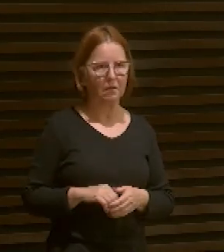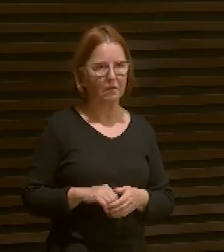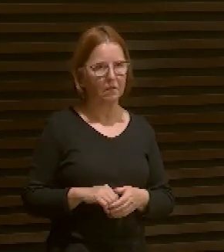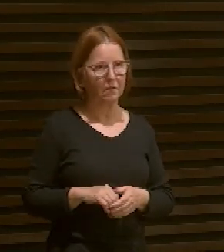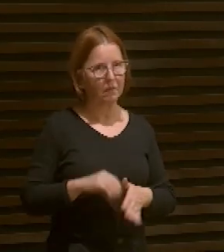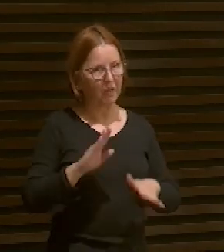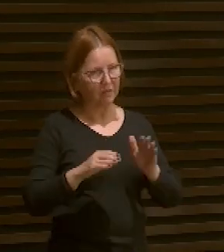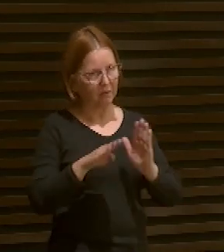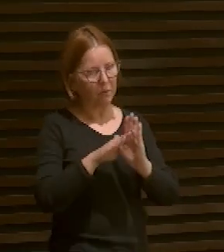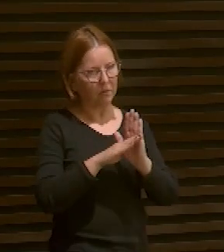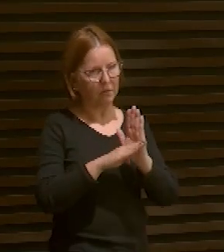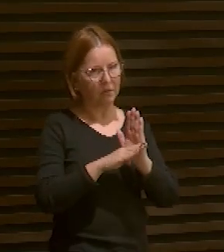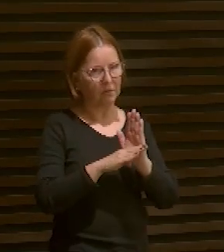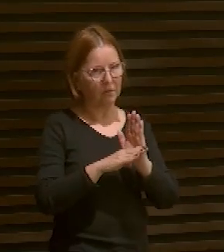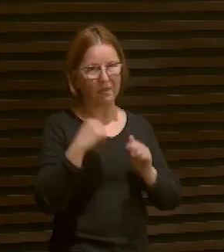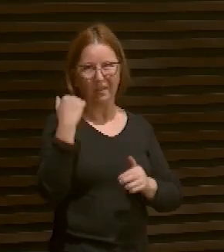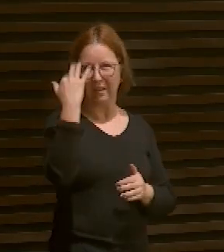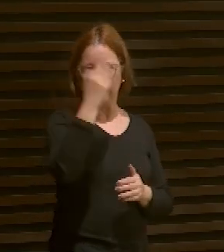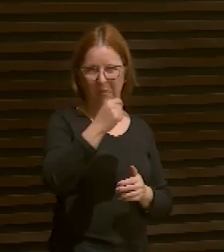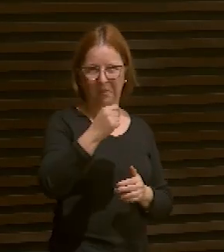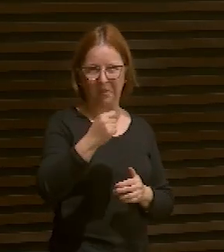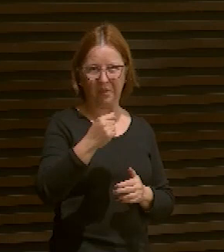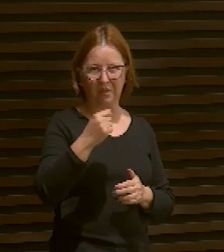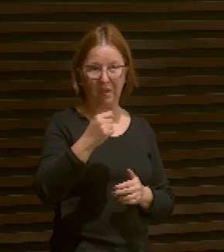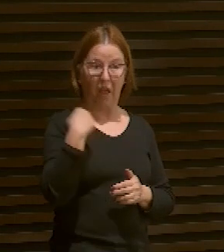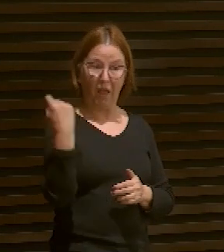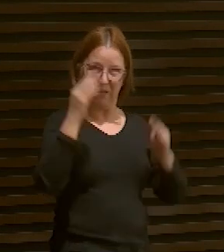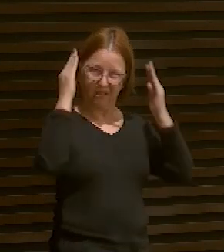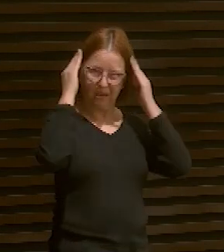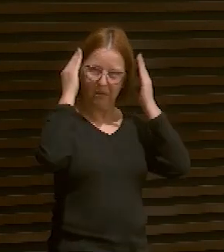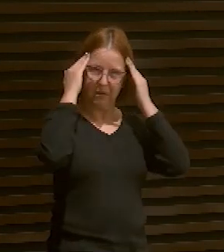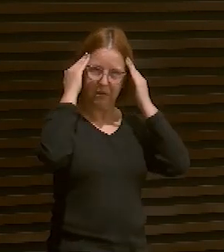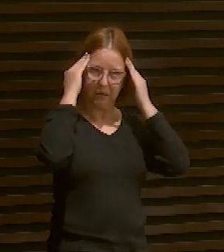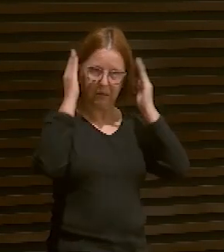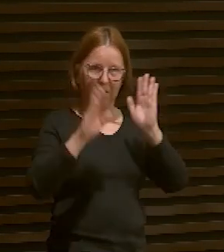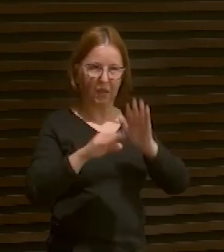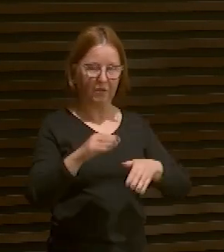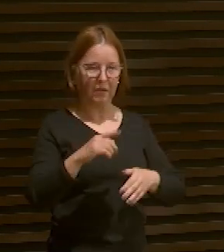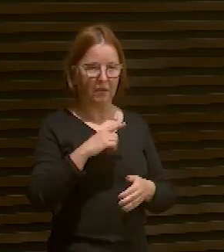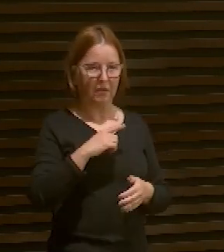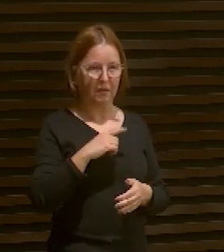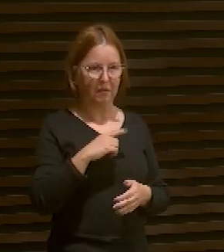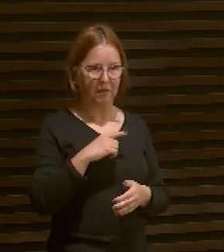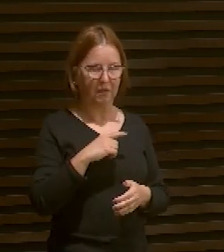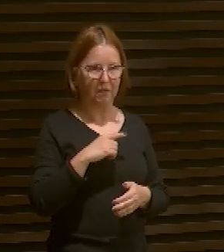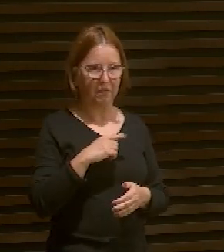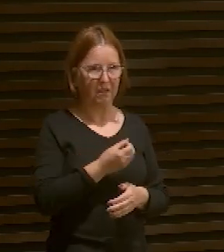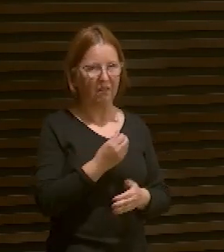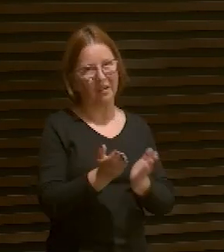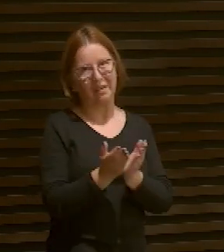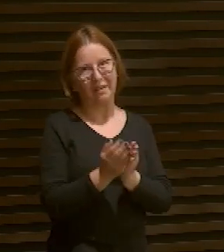Às vezes o projeto é muito bonito na nossa cabeça. Às vezes nós temos uma cristandade